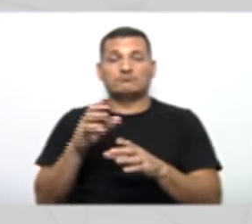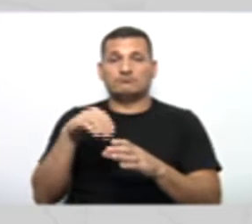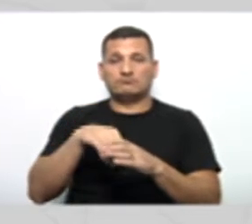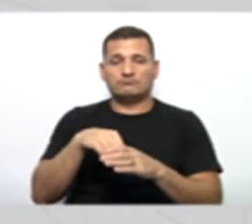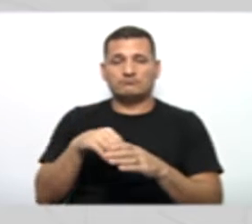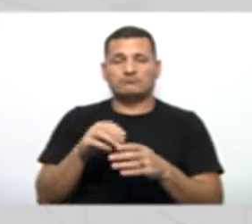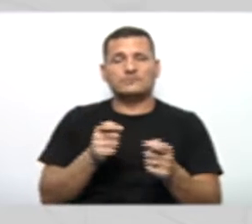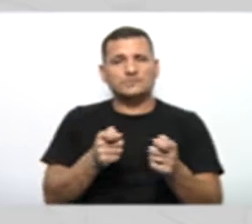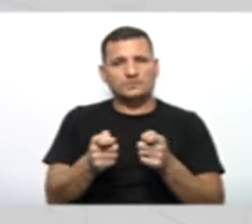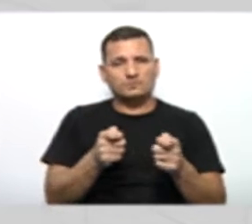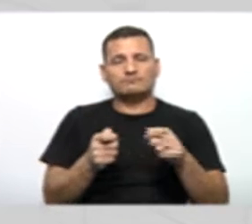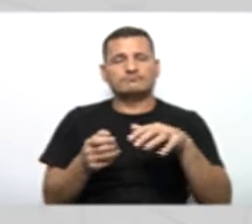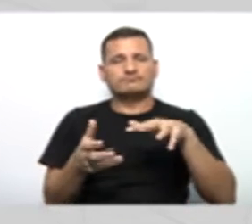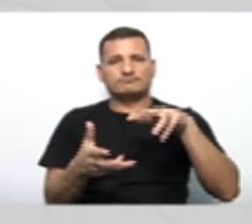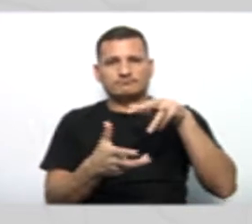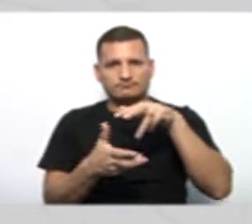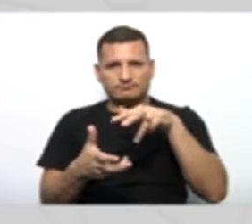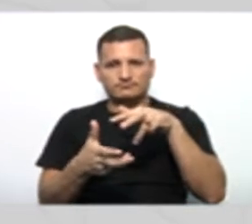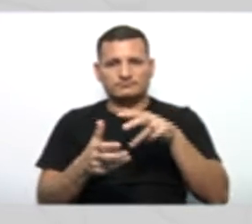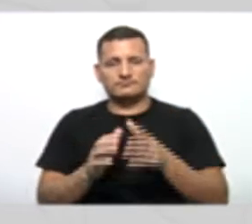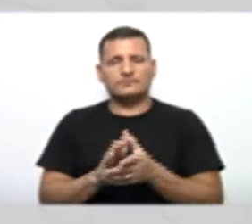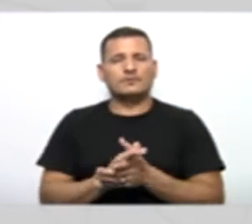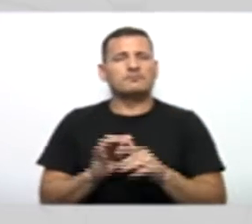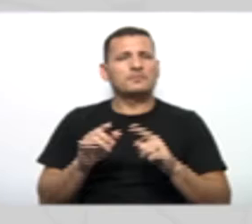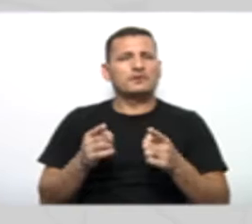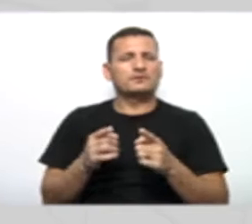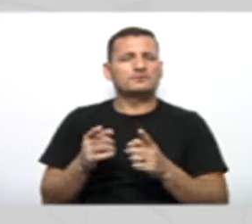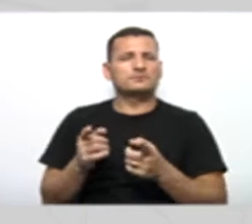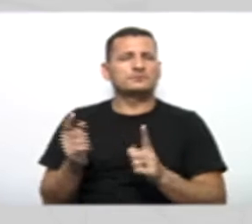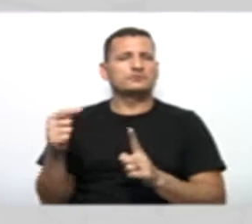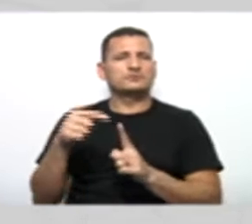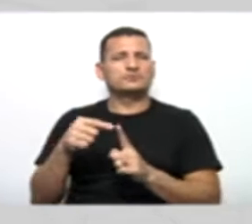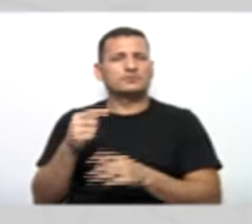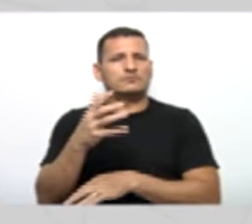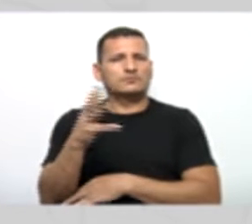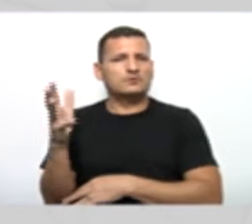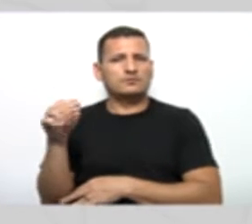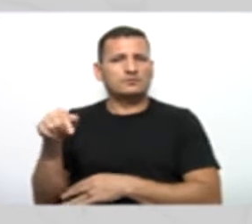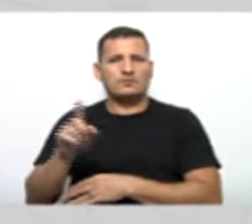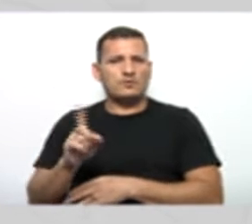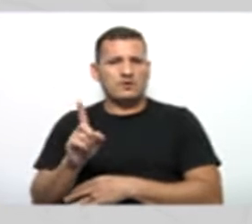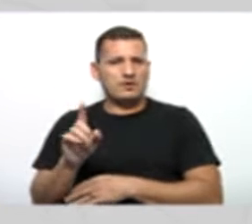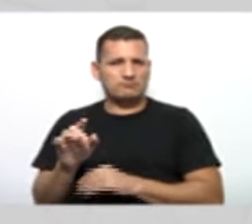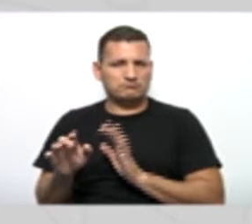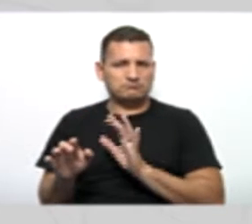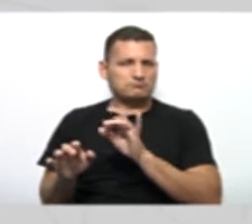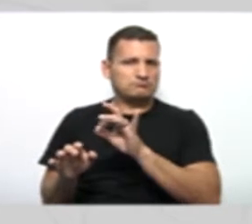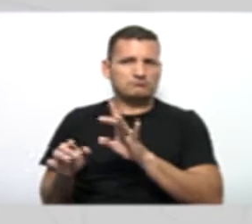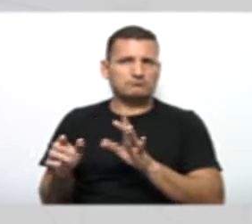de sustentabilidade, mas eles não são indicadores de sustentabilidade por si só.